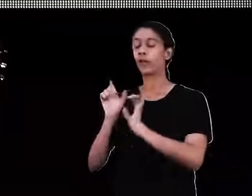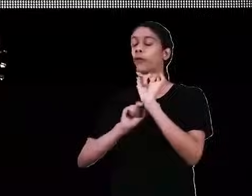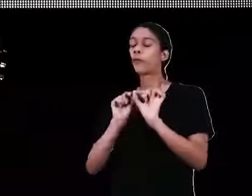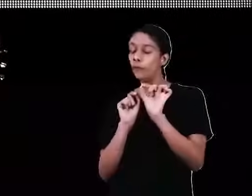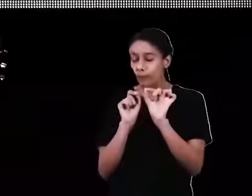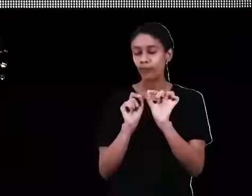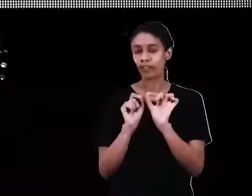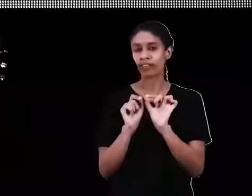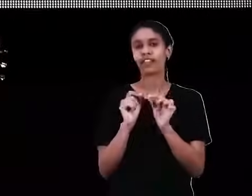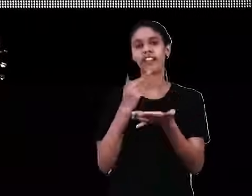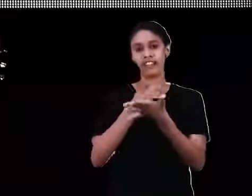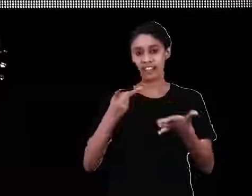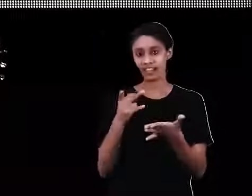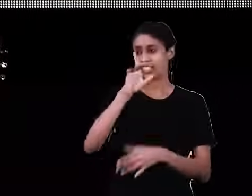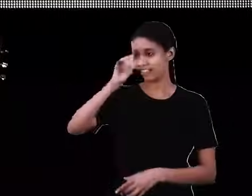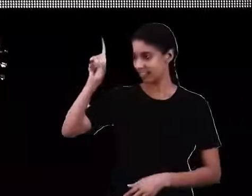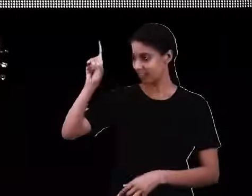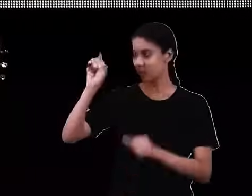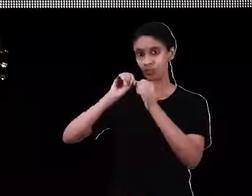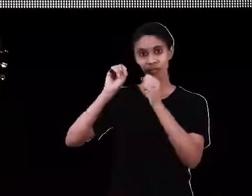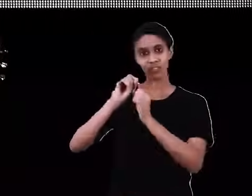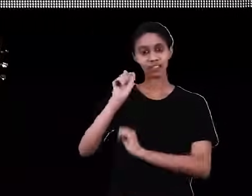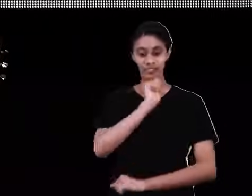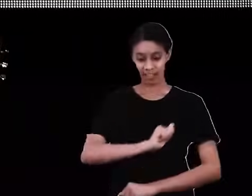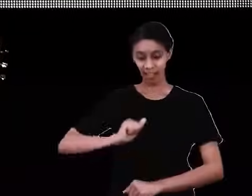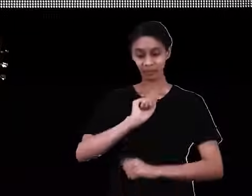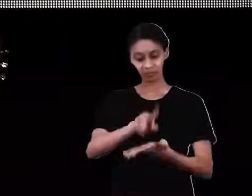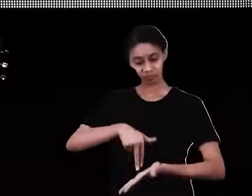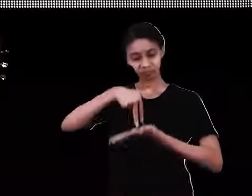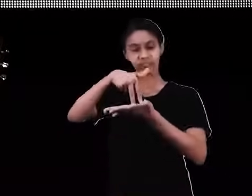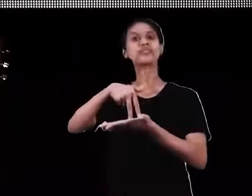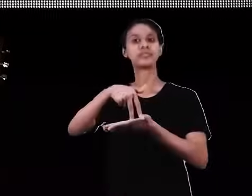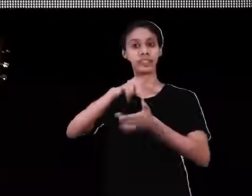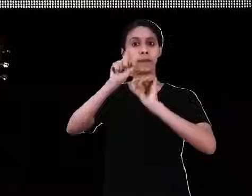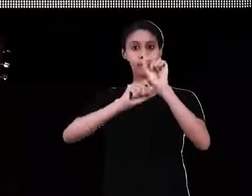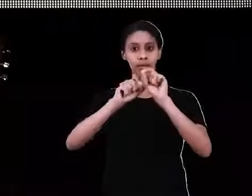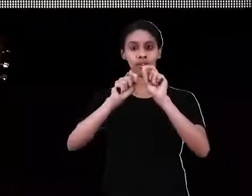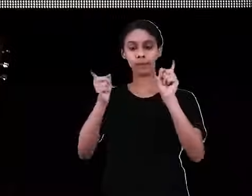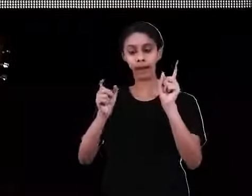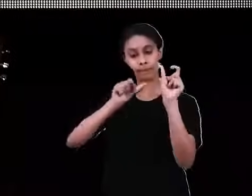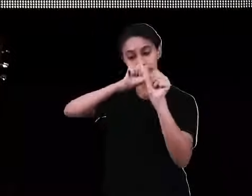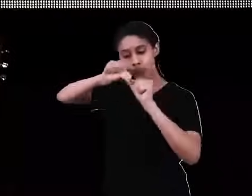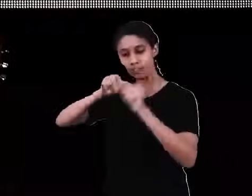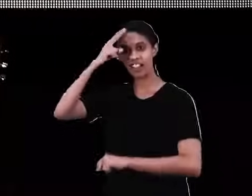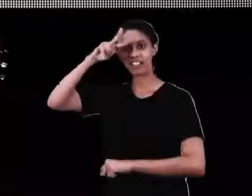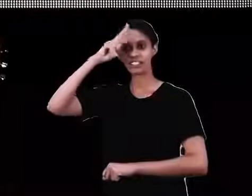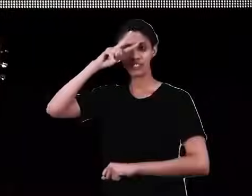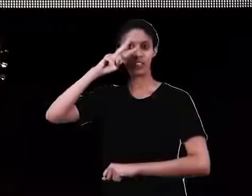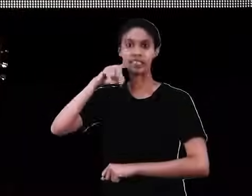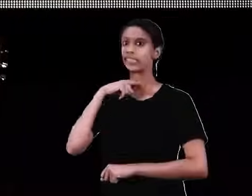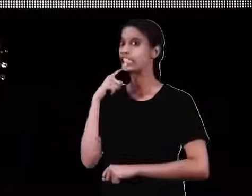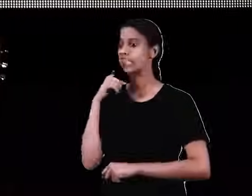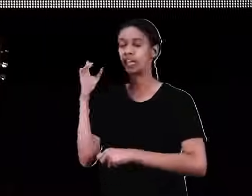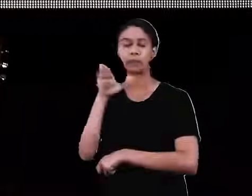Foi exatamente assim que Deus levantou Abigail. Ela foi levantada para reverter a situação, para ninguém